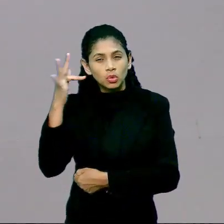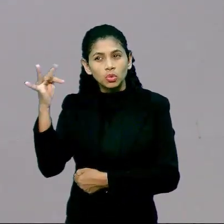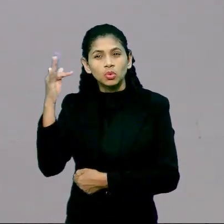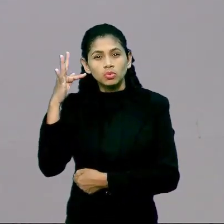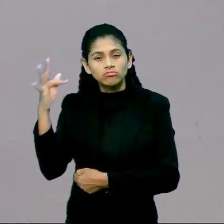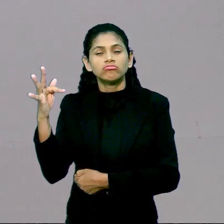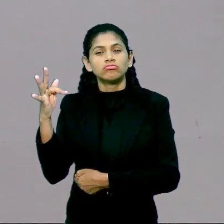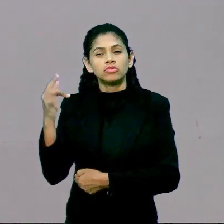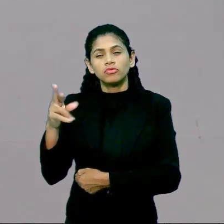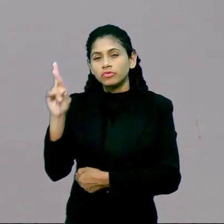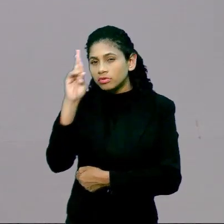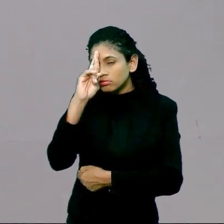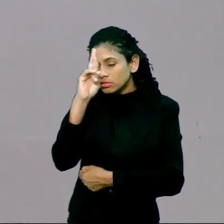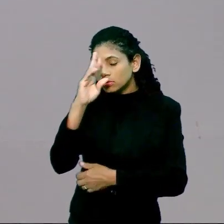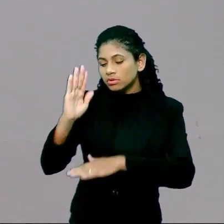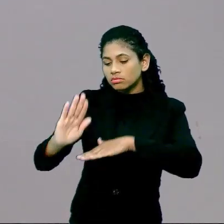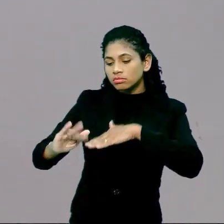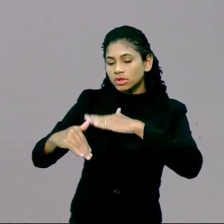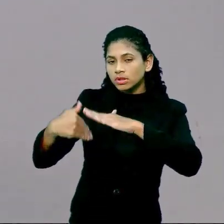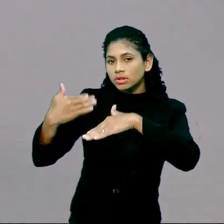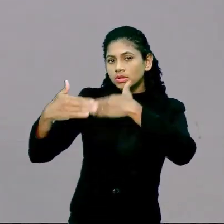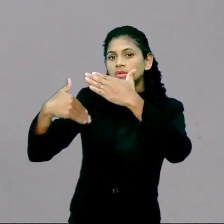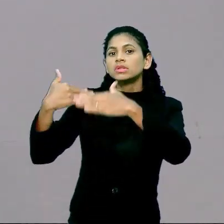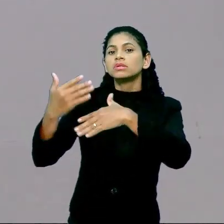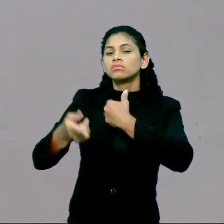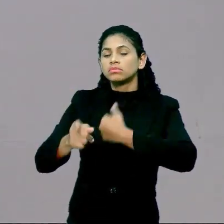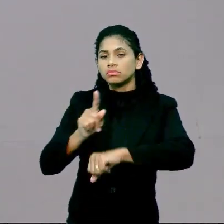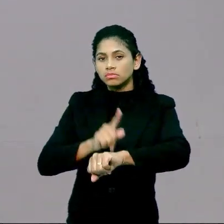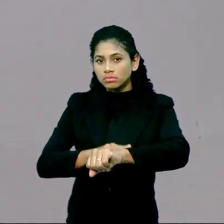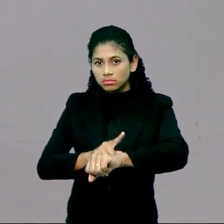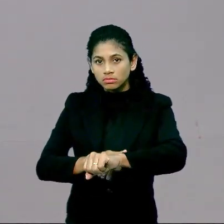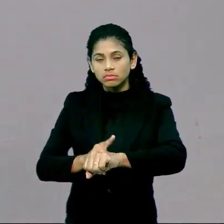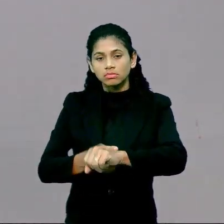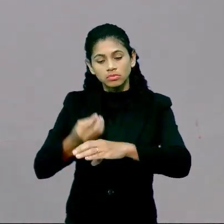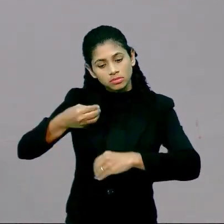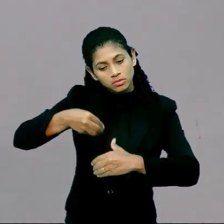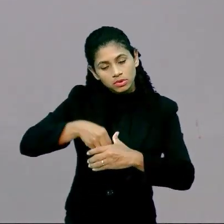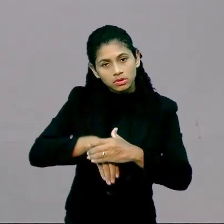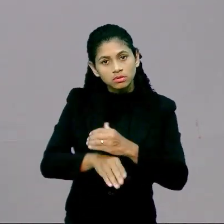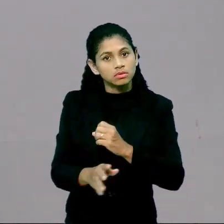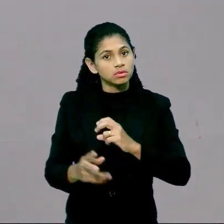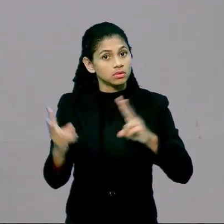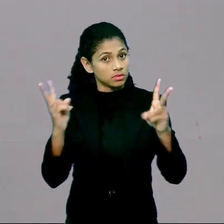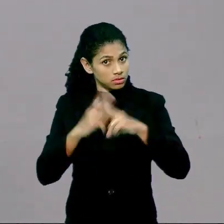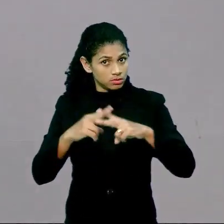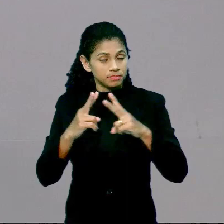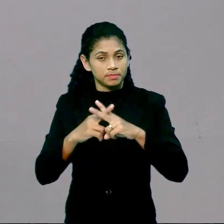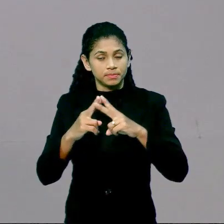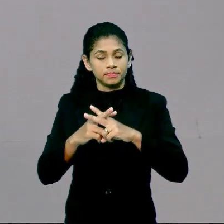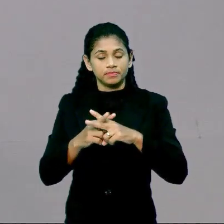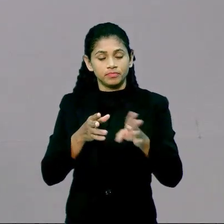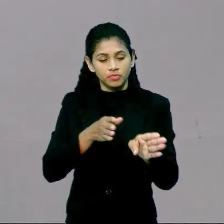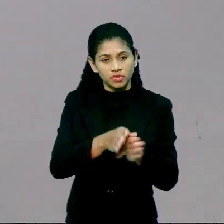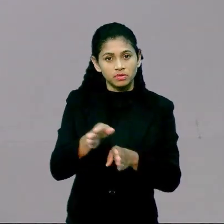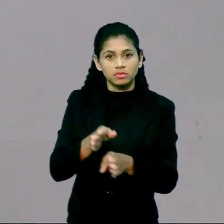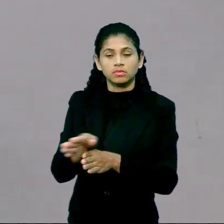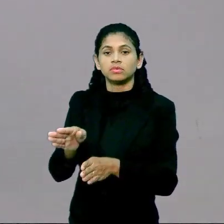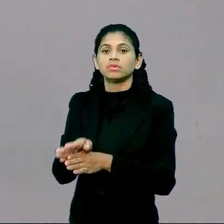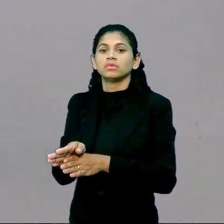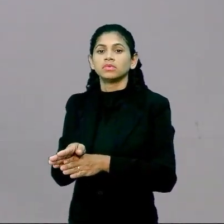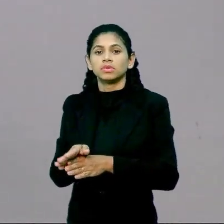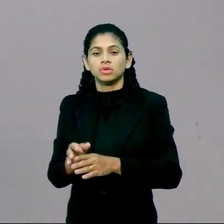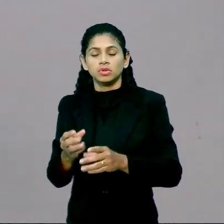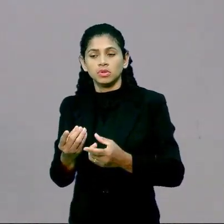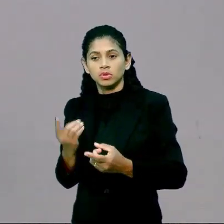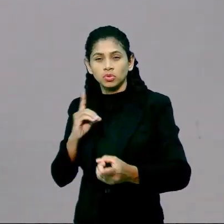aspecto histórico da construção temporal que vai inserindo ali no aspecto da luta, que é esse direcionamento para o combate e